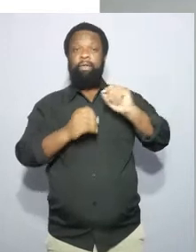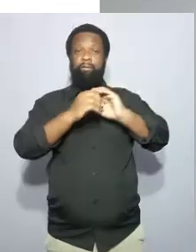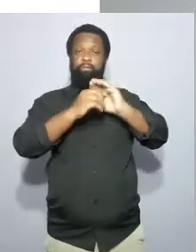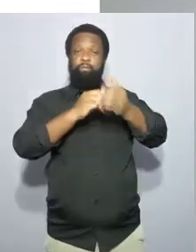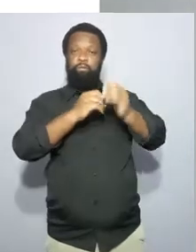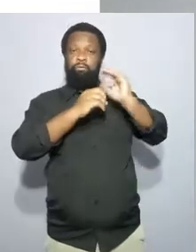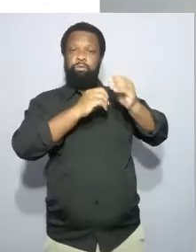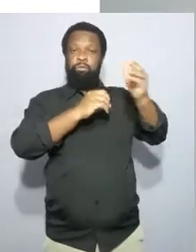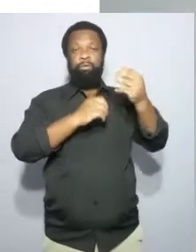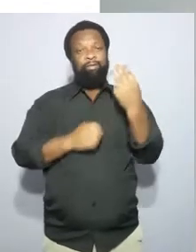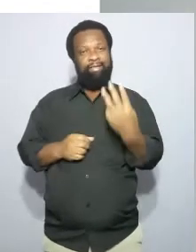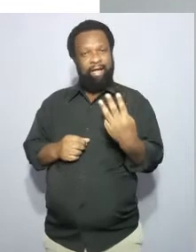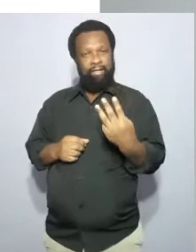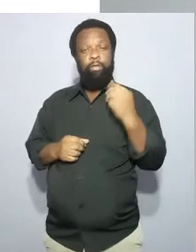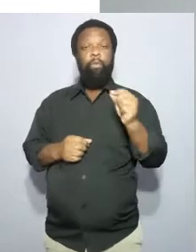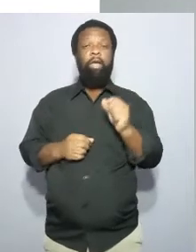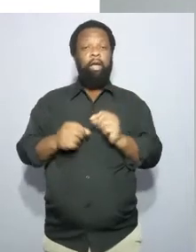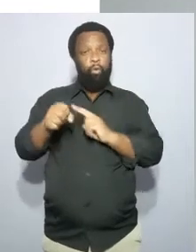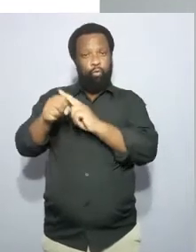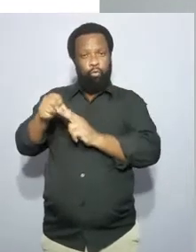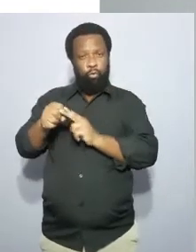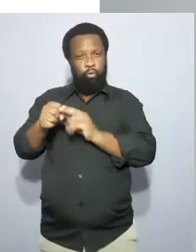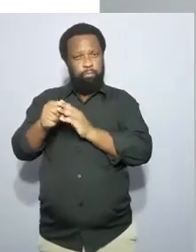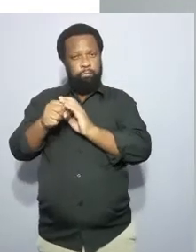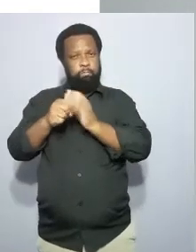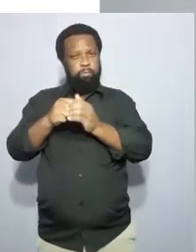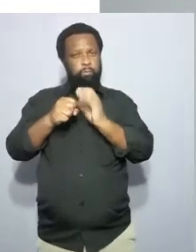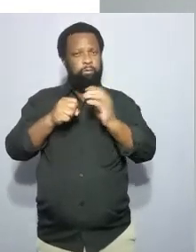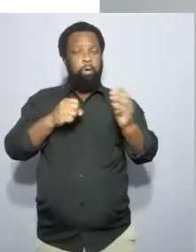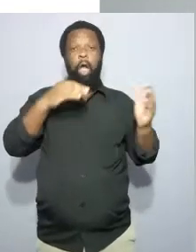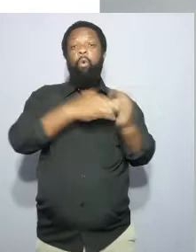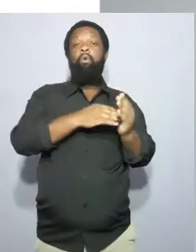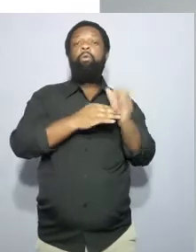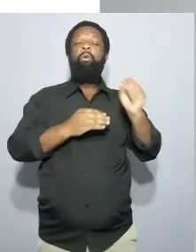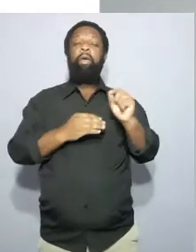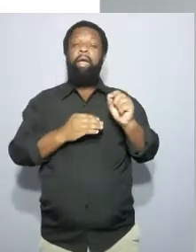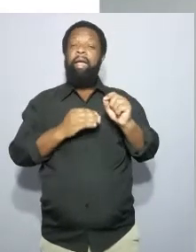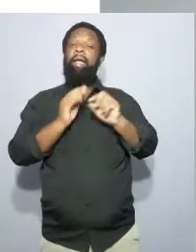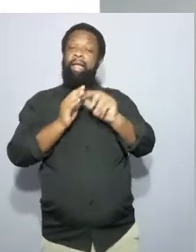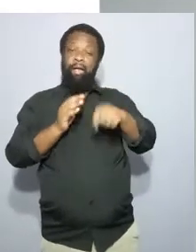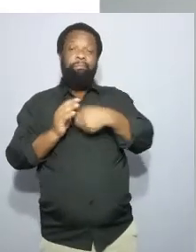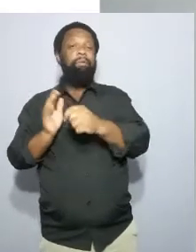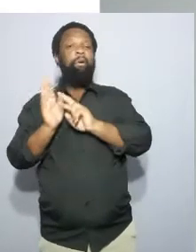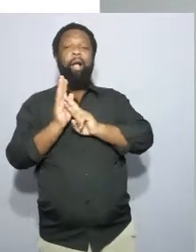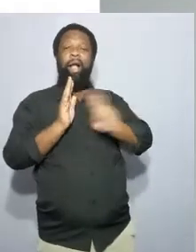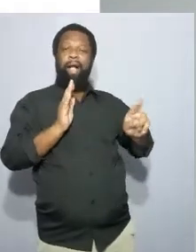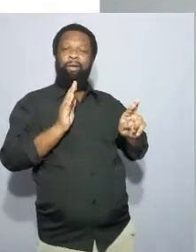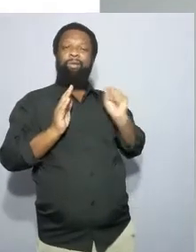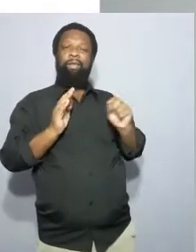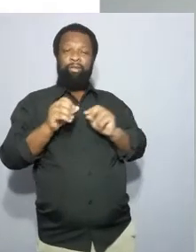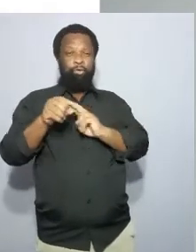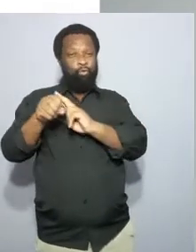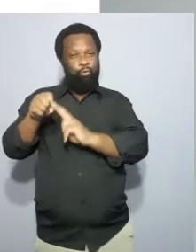camadas. Então, a distância do núcleo até a última camada seria aqui o raio do lítio. A distância do